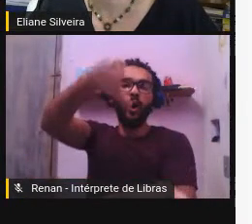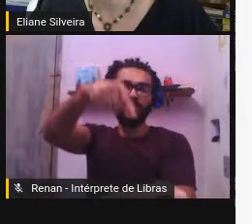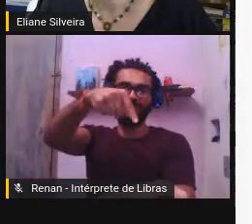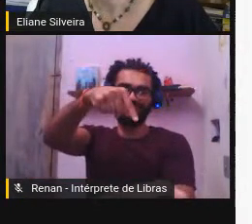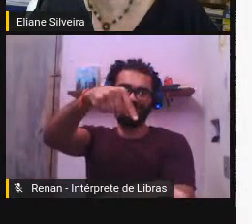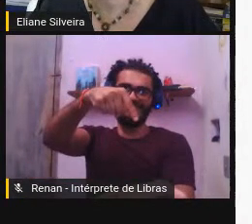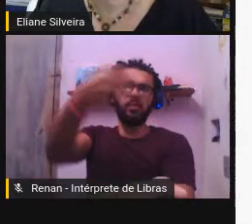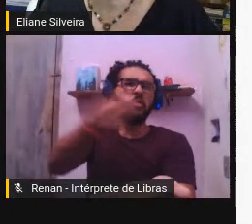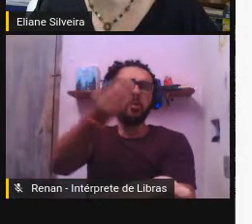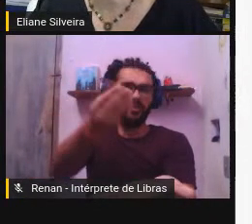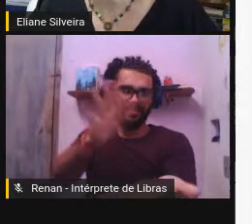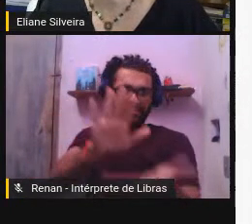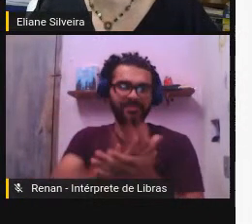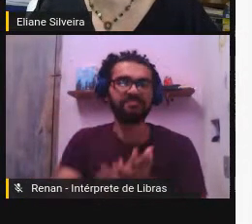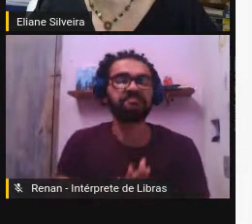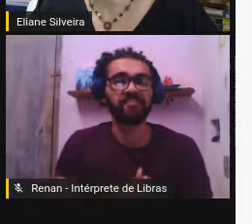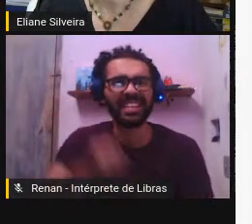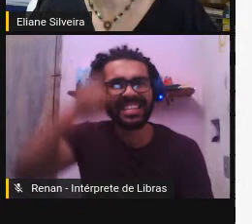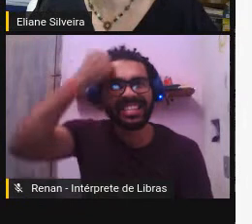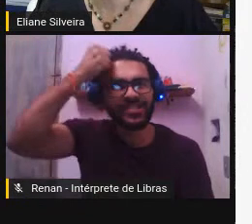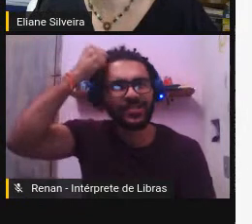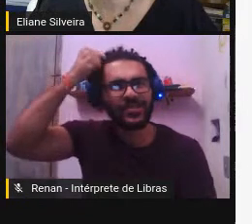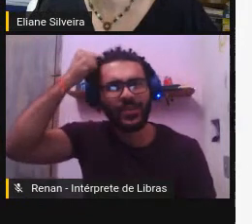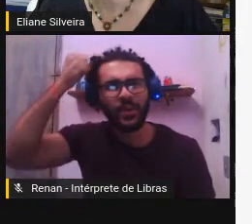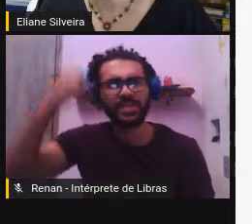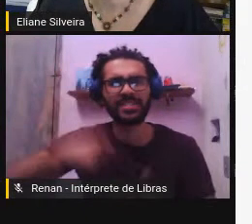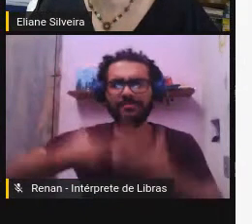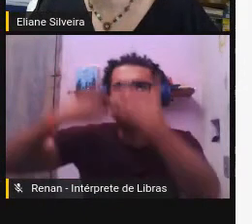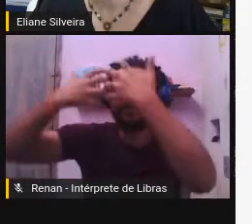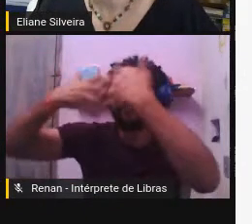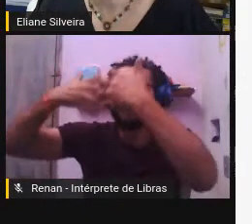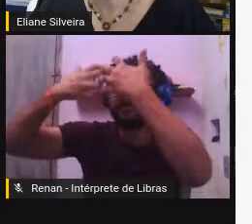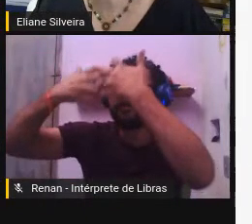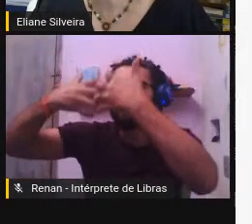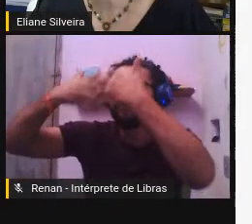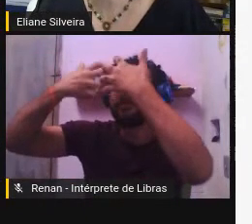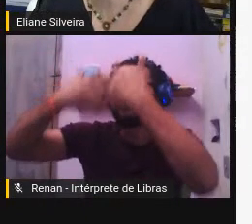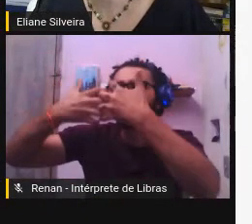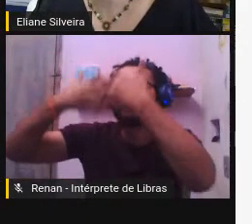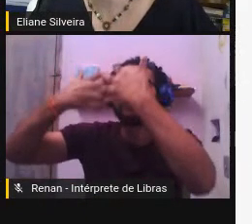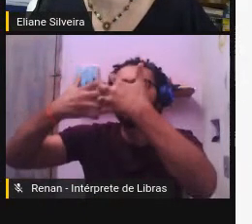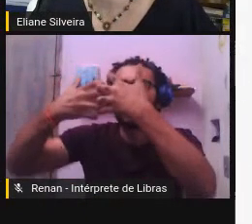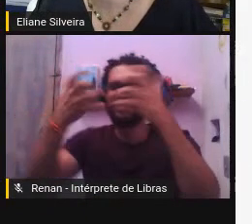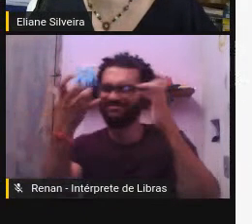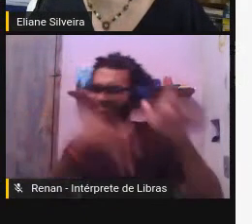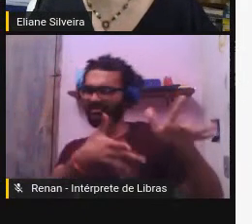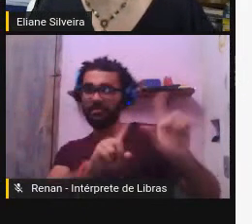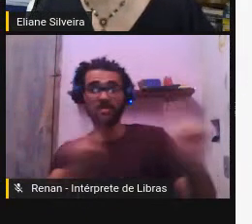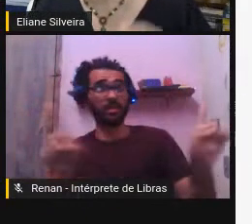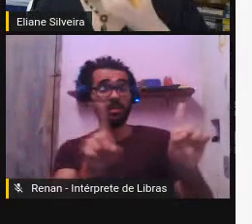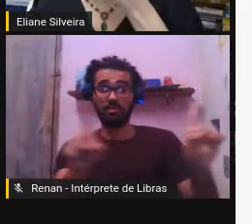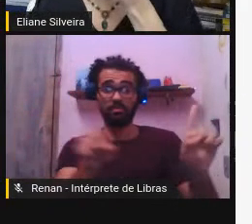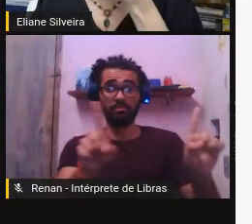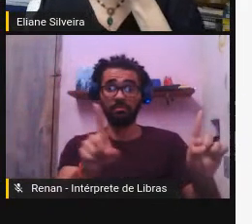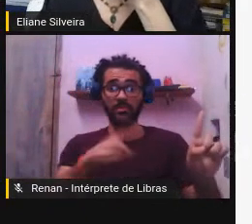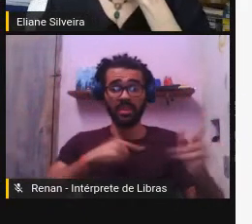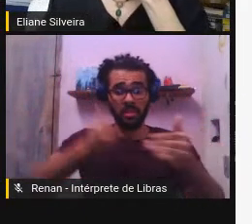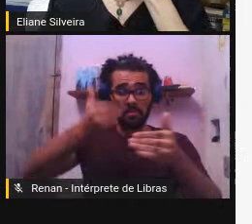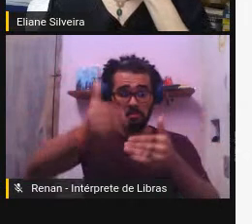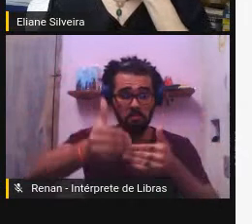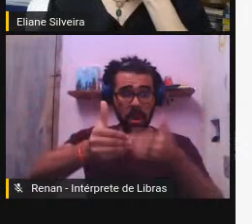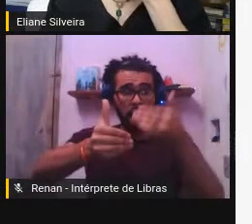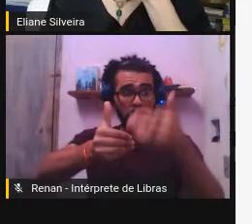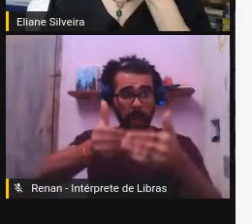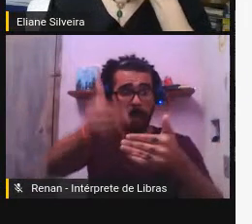uma questão, mesmo com o passar do tempo ou a mudança de tema, muitos pontos se transformam no decorrer da sua elaboração